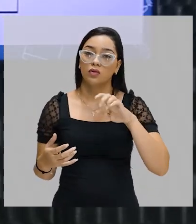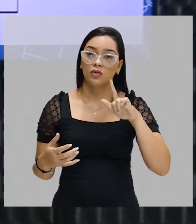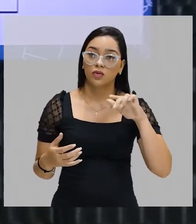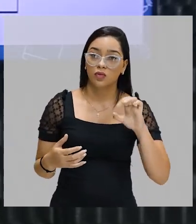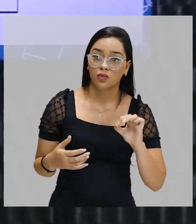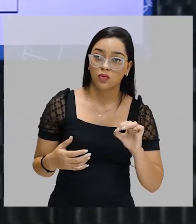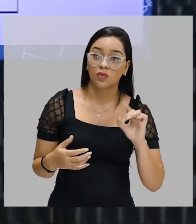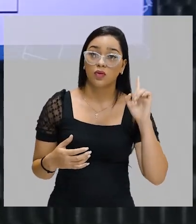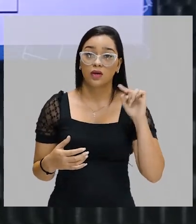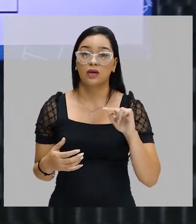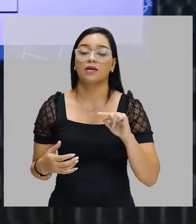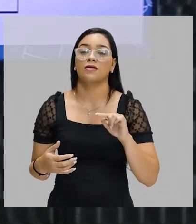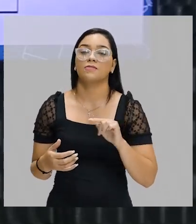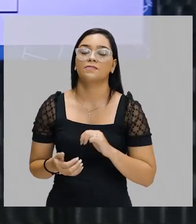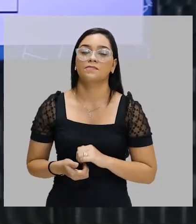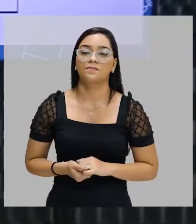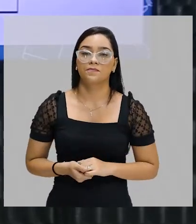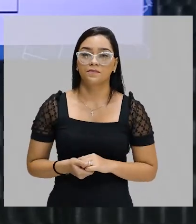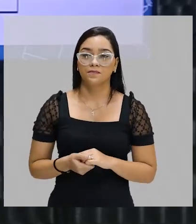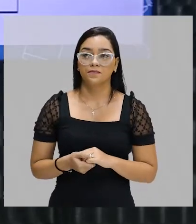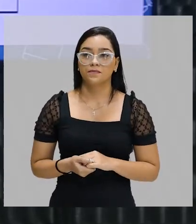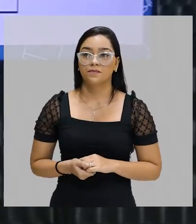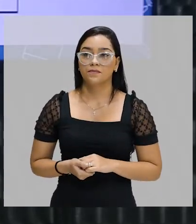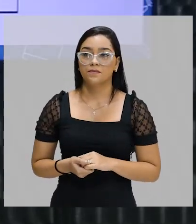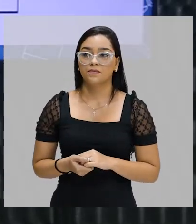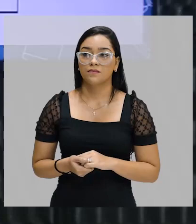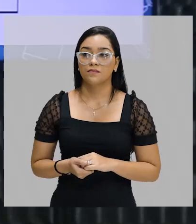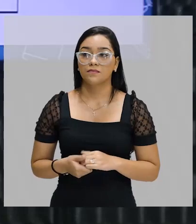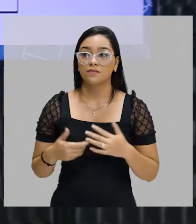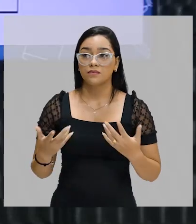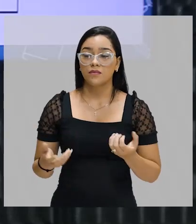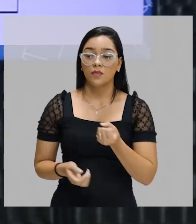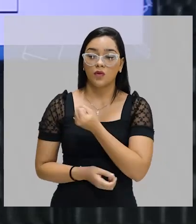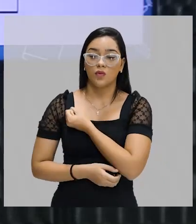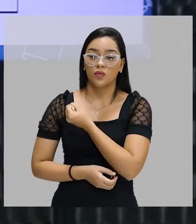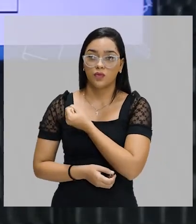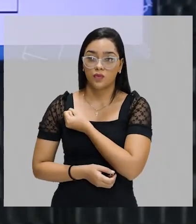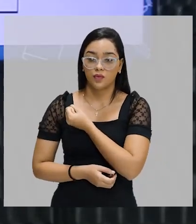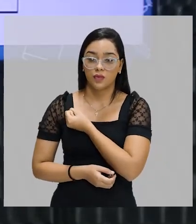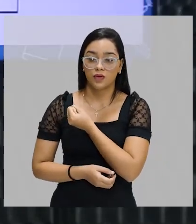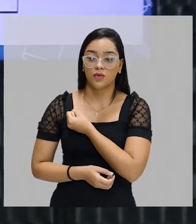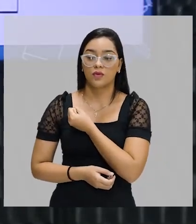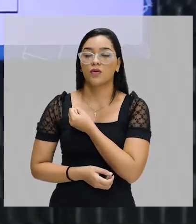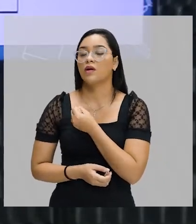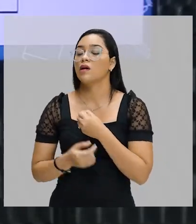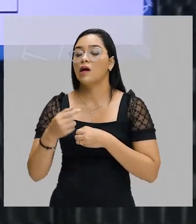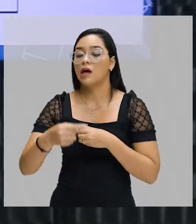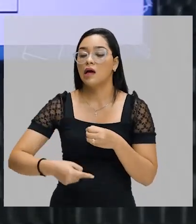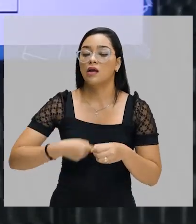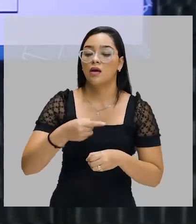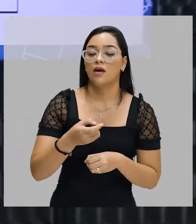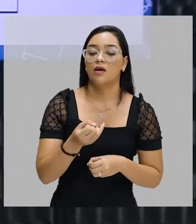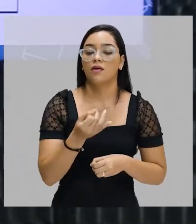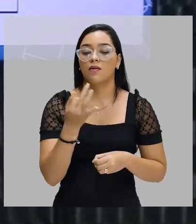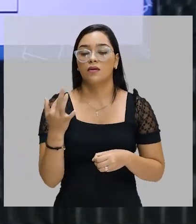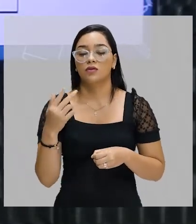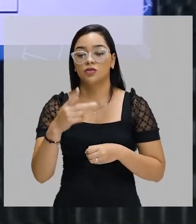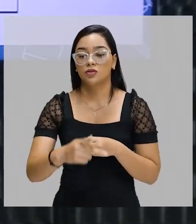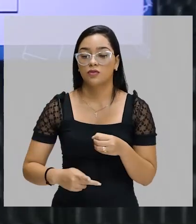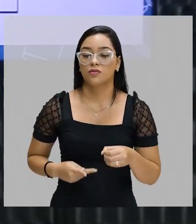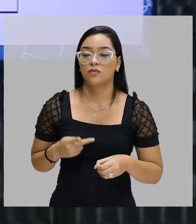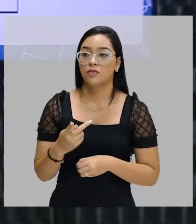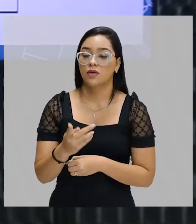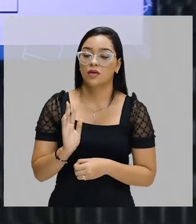certo? O núcleo é muito massivo. Então, o número atômico, certo? Ele é a quantidade de